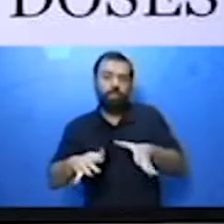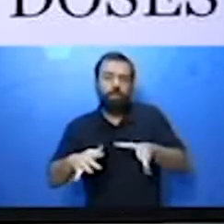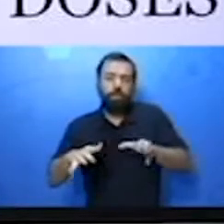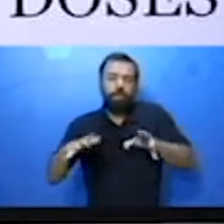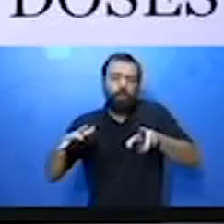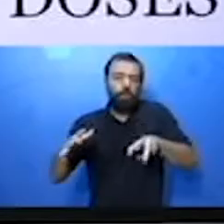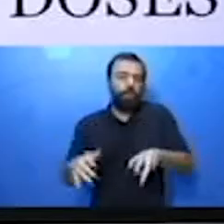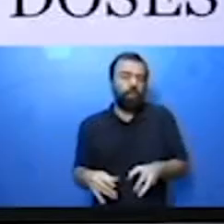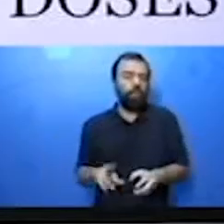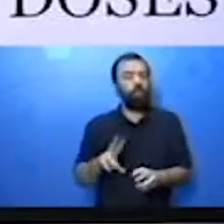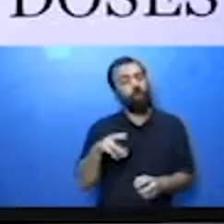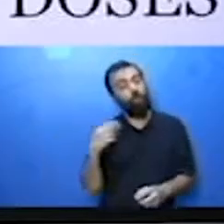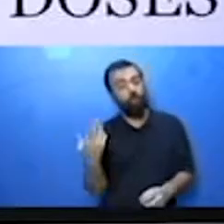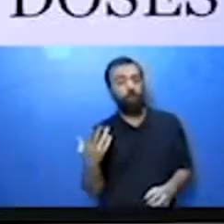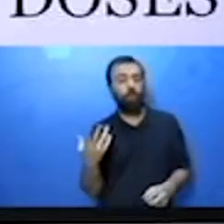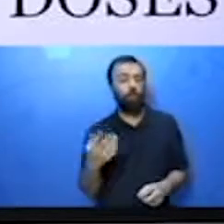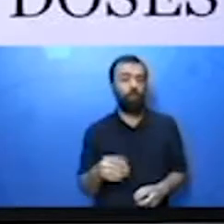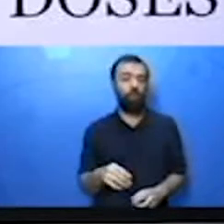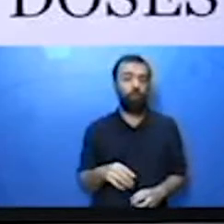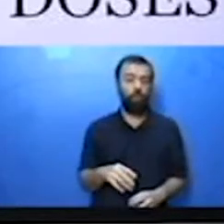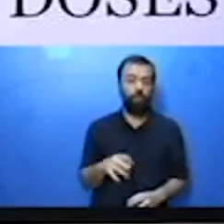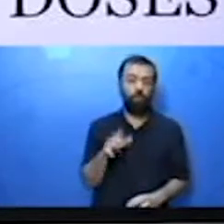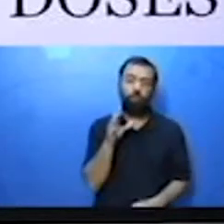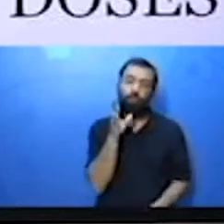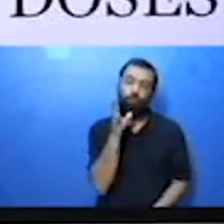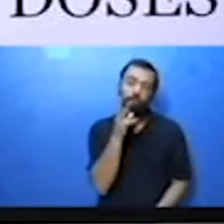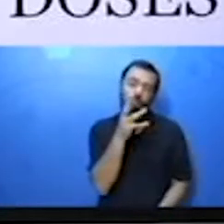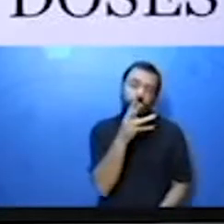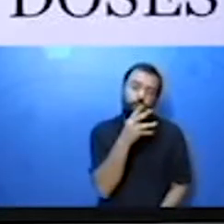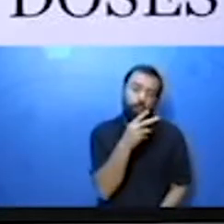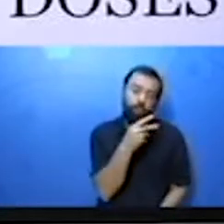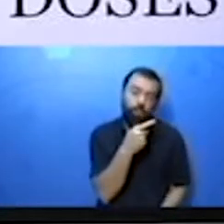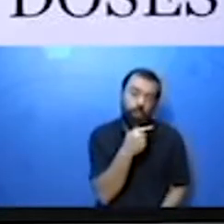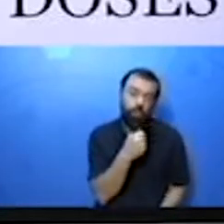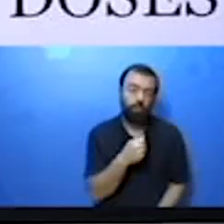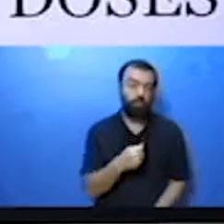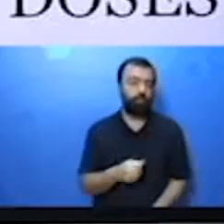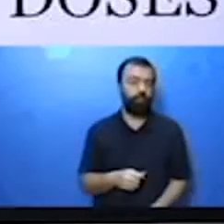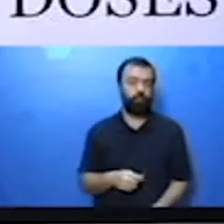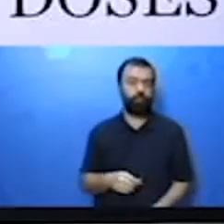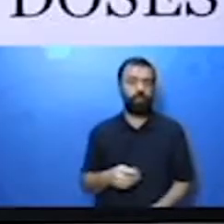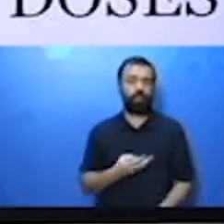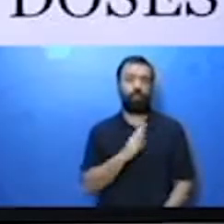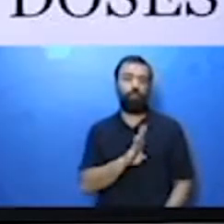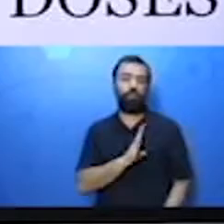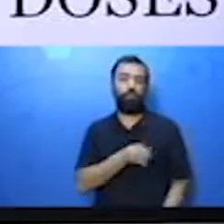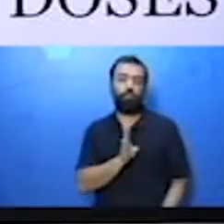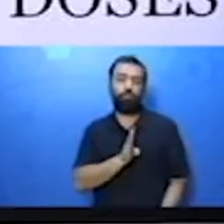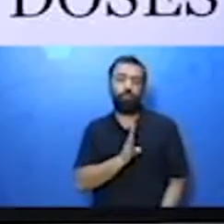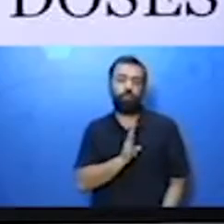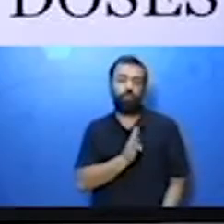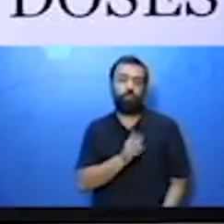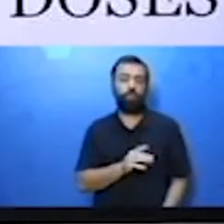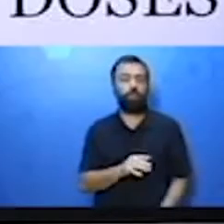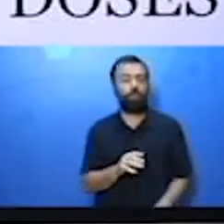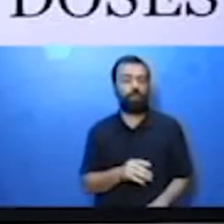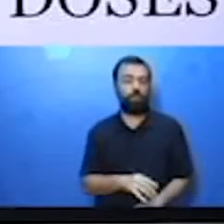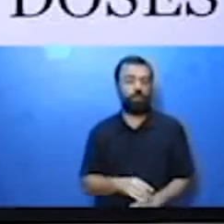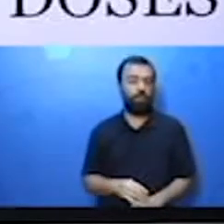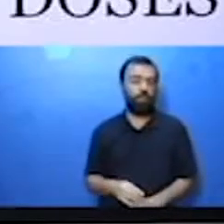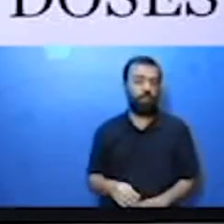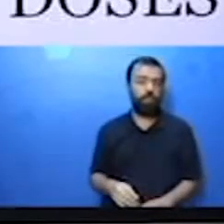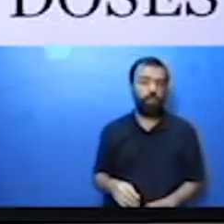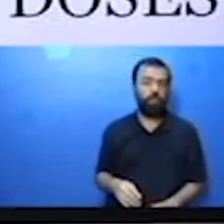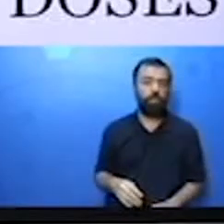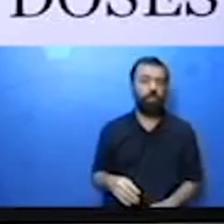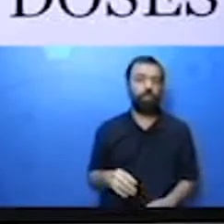sonolência, diminuição de reflexos, arritmias e, se consumidos em doses tóxicas,